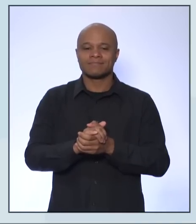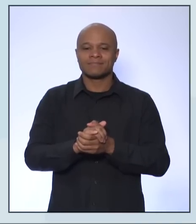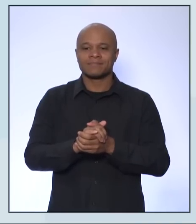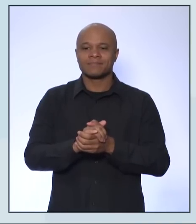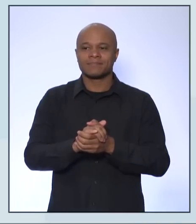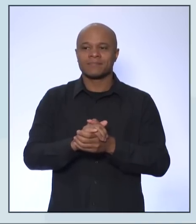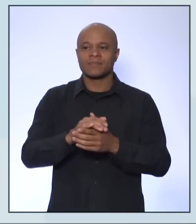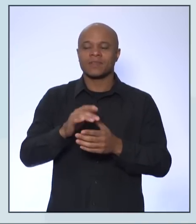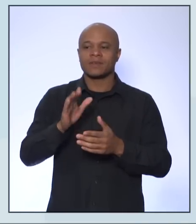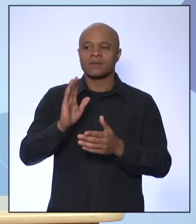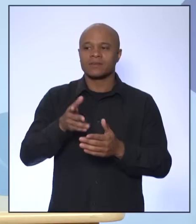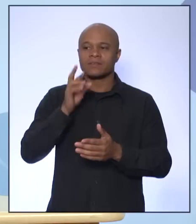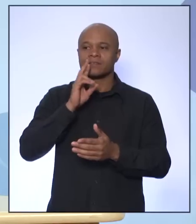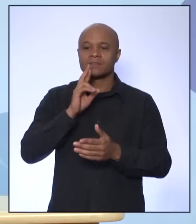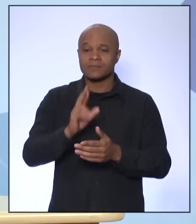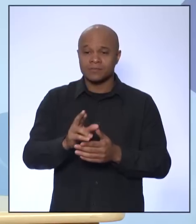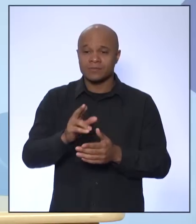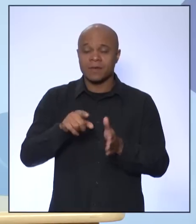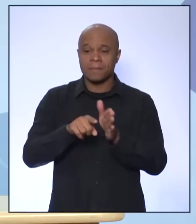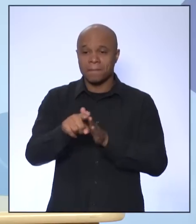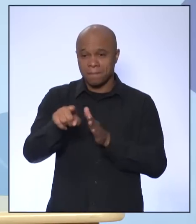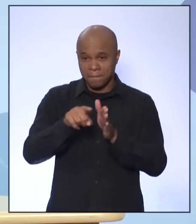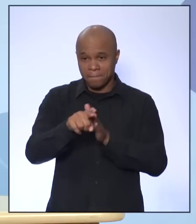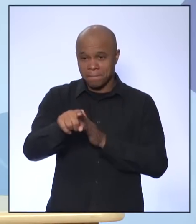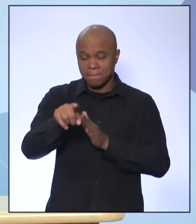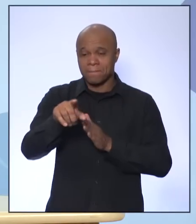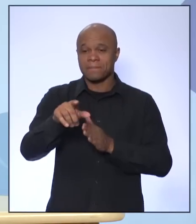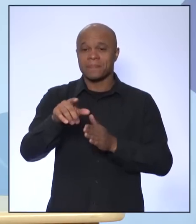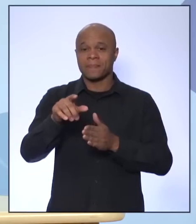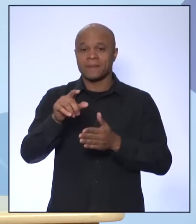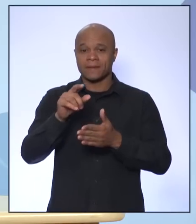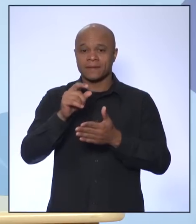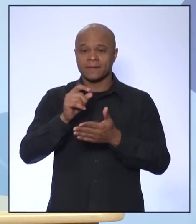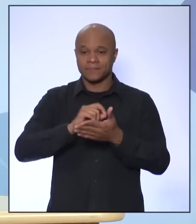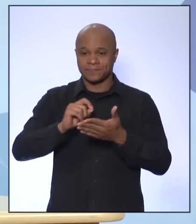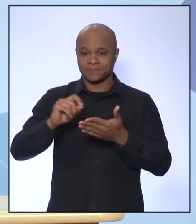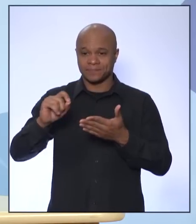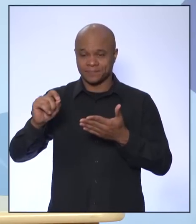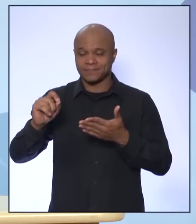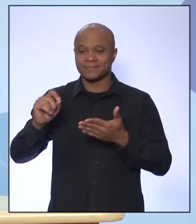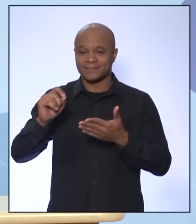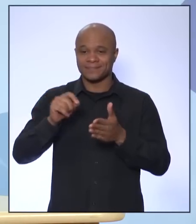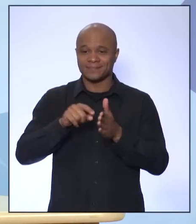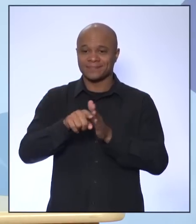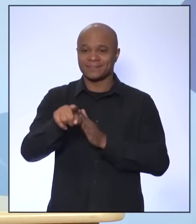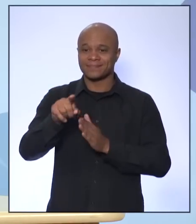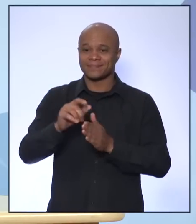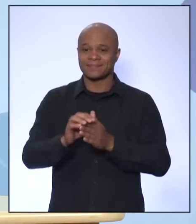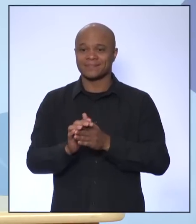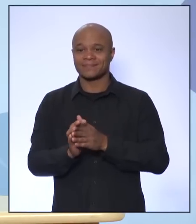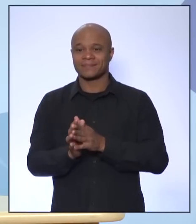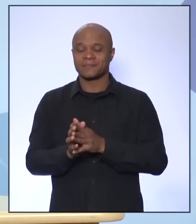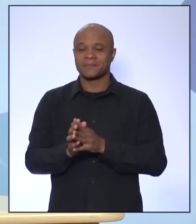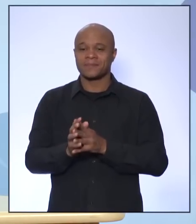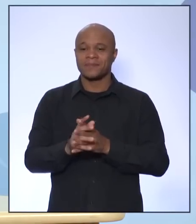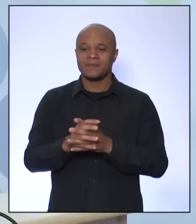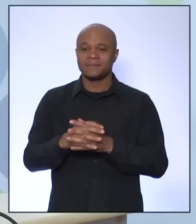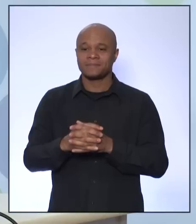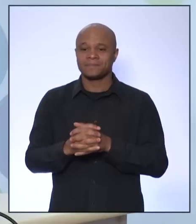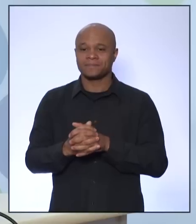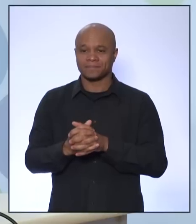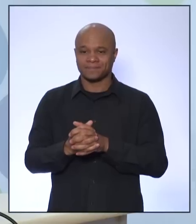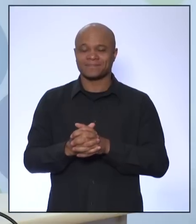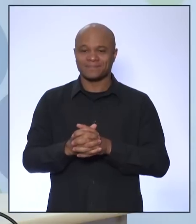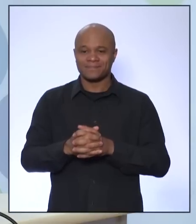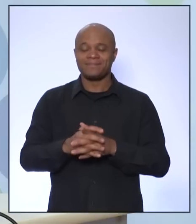Então, respondendo já a pergunta, as cartas, ele perguntou de cartas, né? Se fontes materiais incluem escrita,